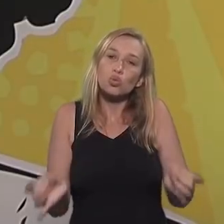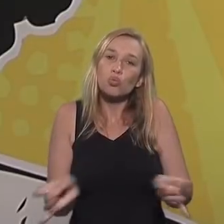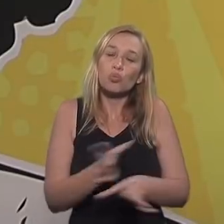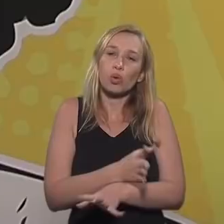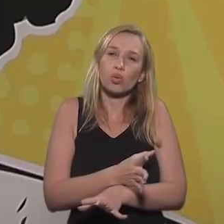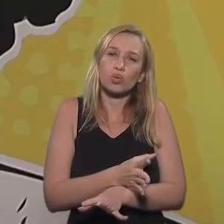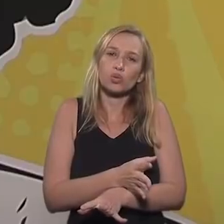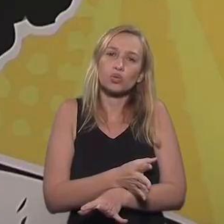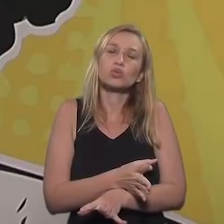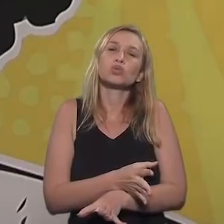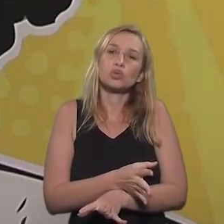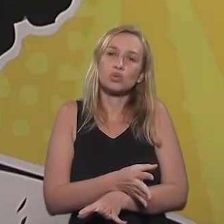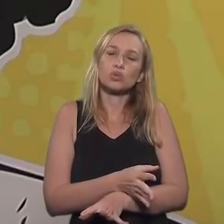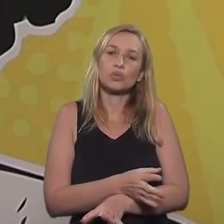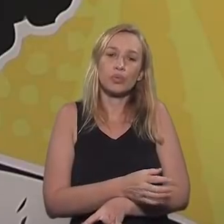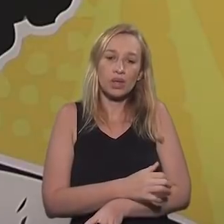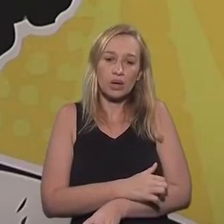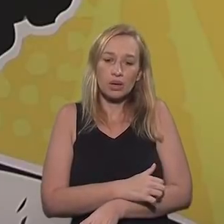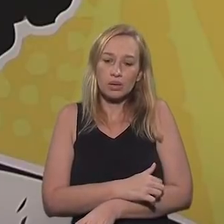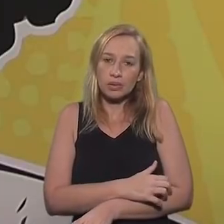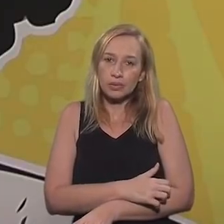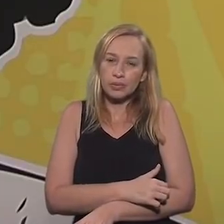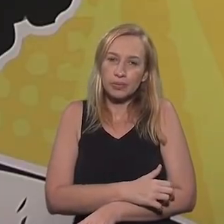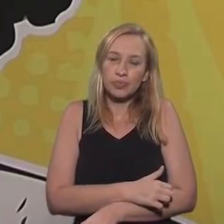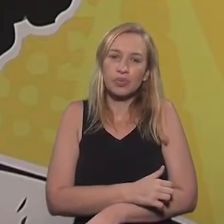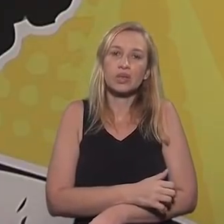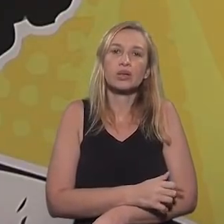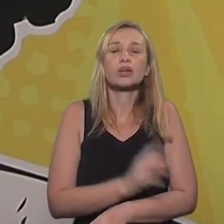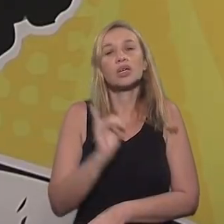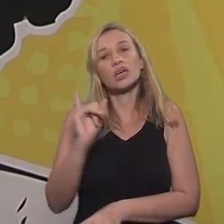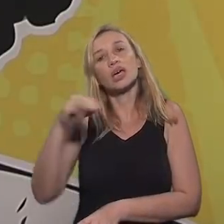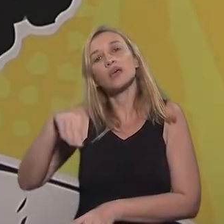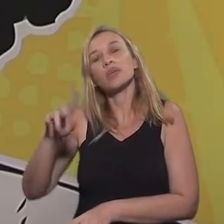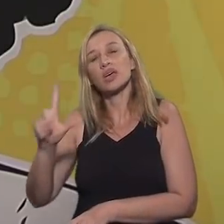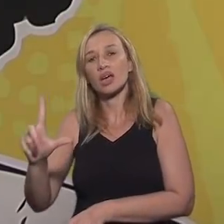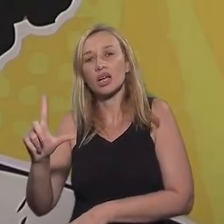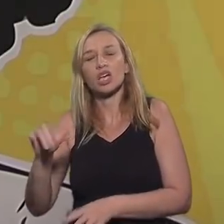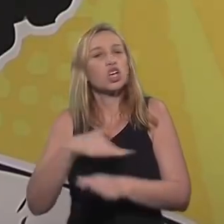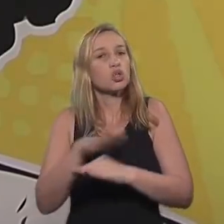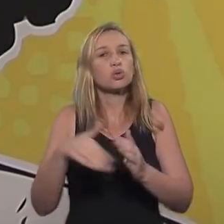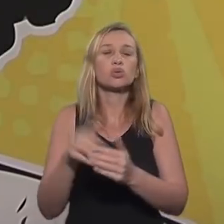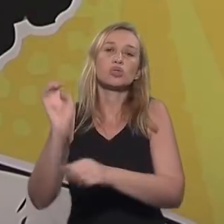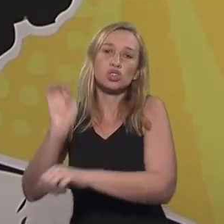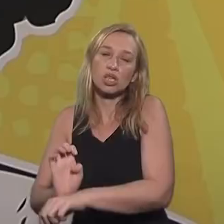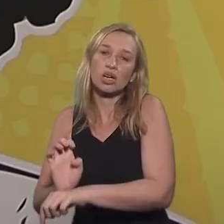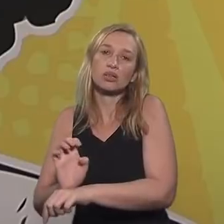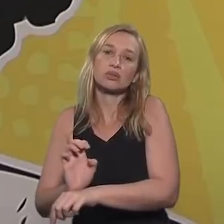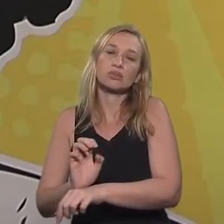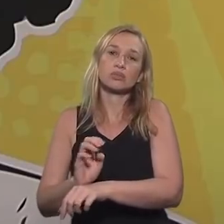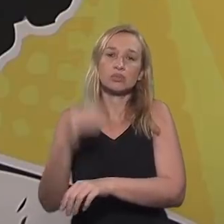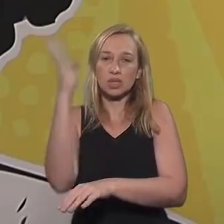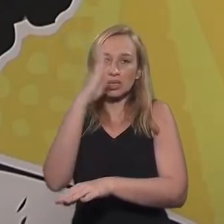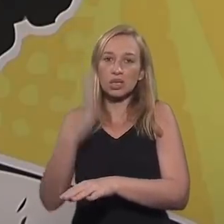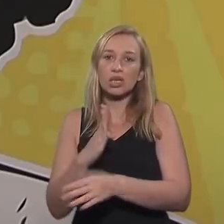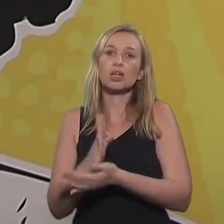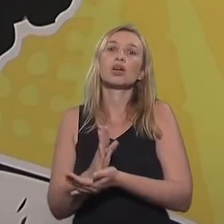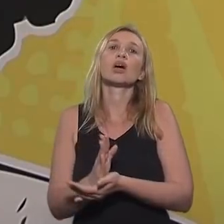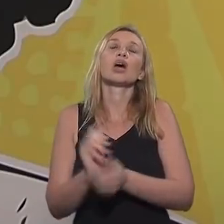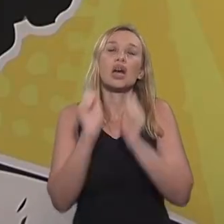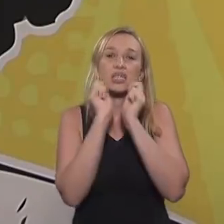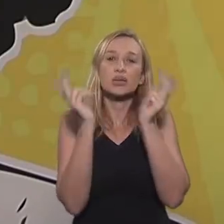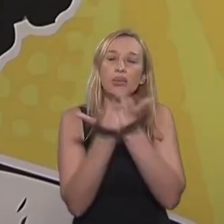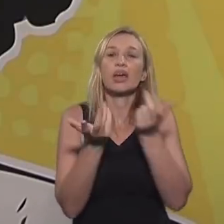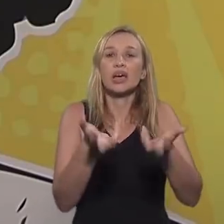o equipamento pronto, faltando pouca coisa para equipamentos, por exemplo, para equipar esses MLs em todo o estado do Rio de Janeiro. Então a Assembleia